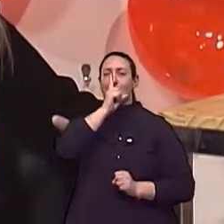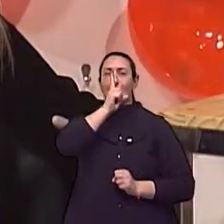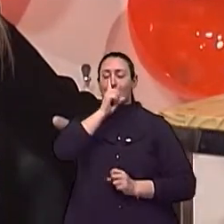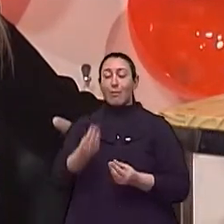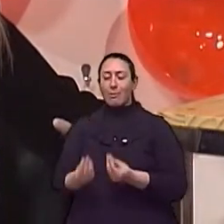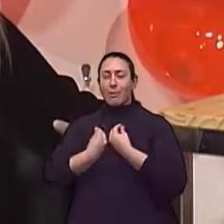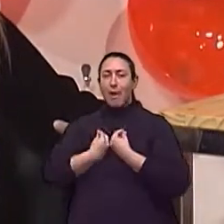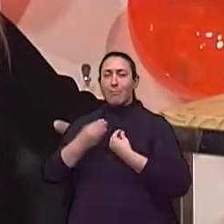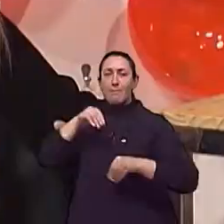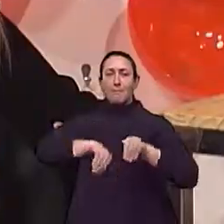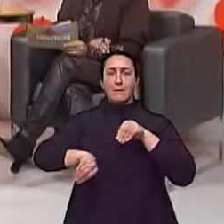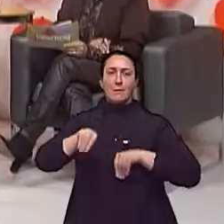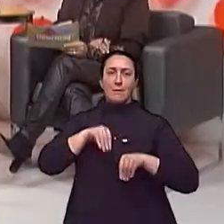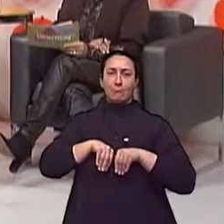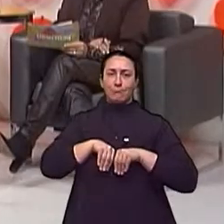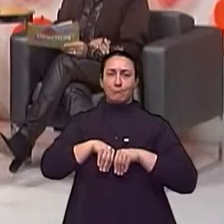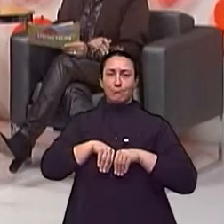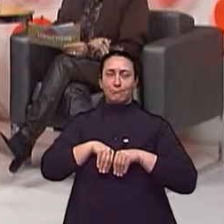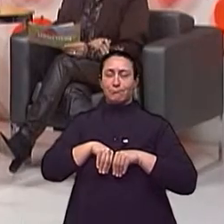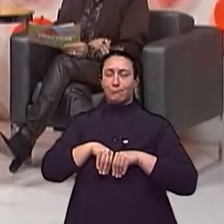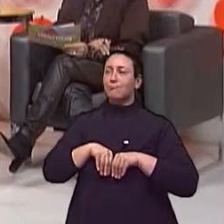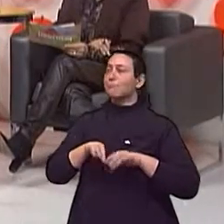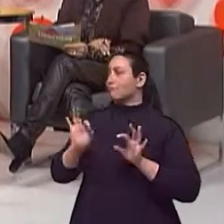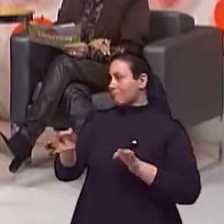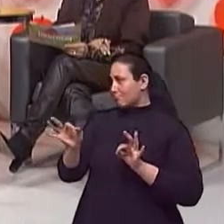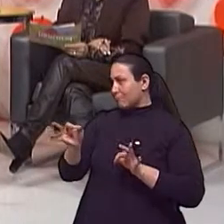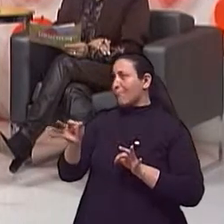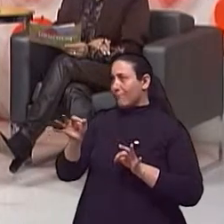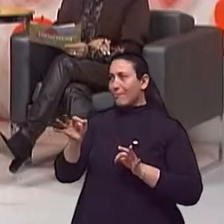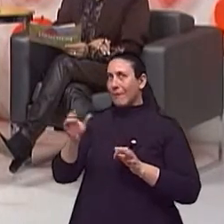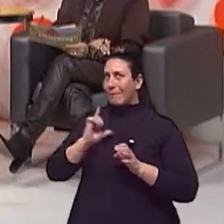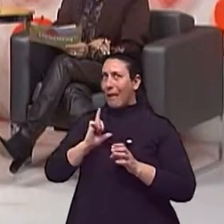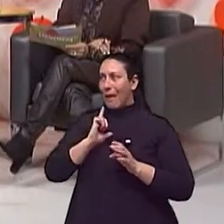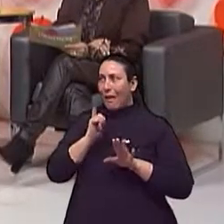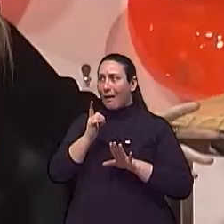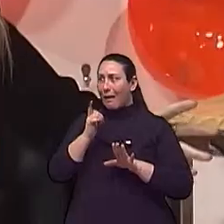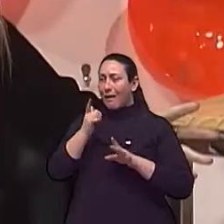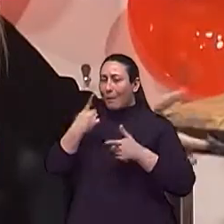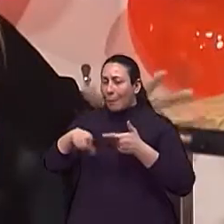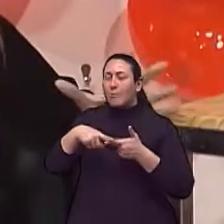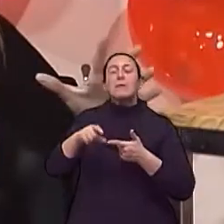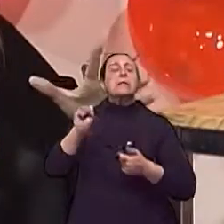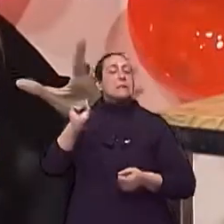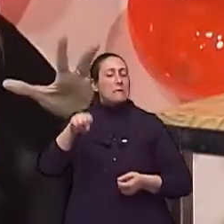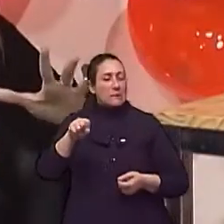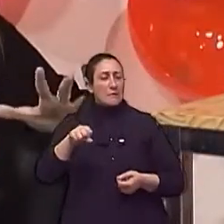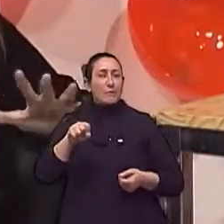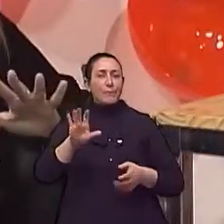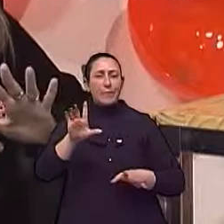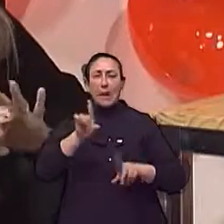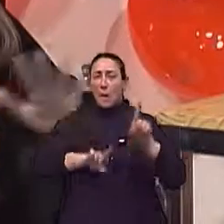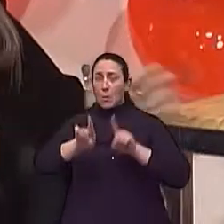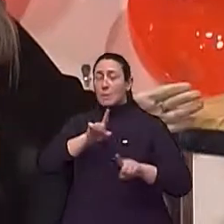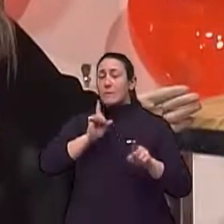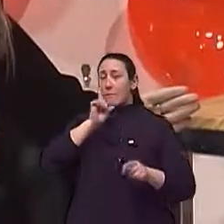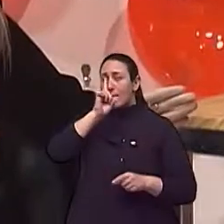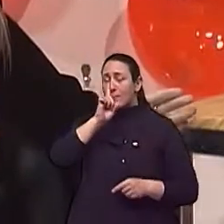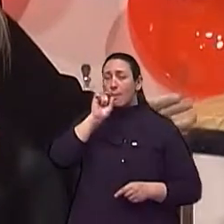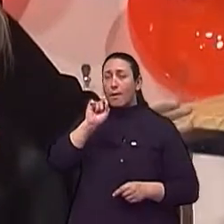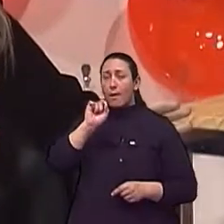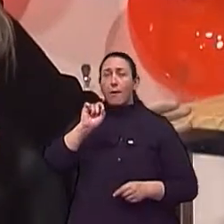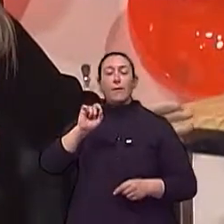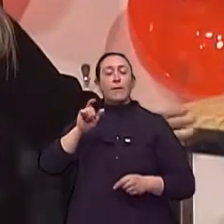idoso ah ok tá linc adinho ali anda de mão exatamente tem alguns outros fatores de risco que a gente chama assim tem alguns fatores de risco que não se